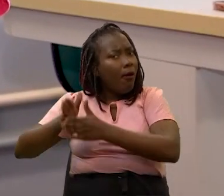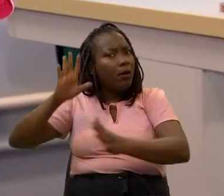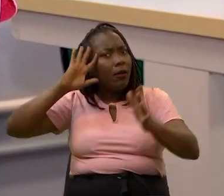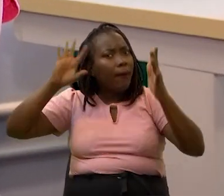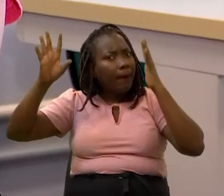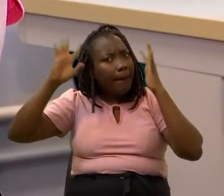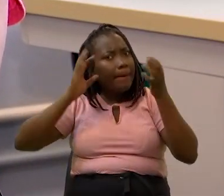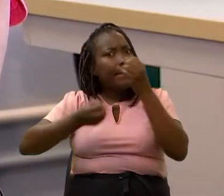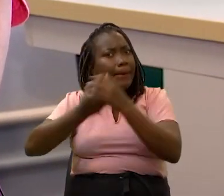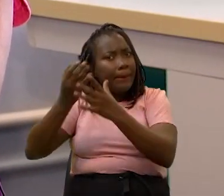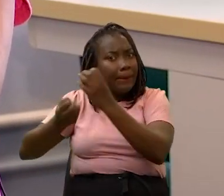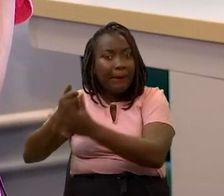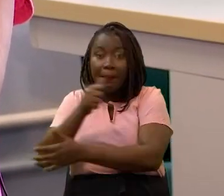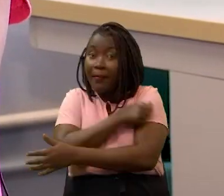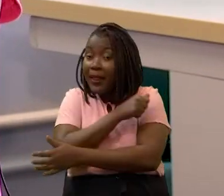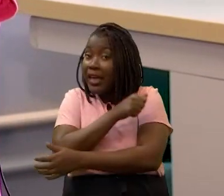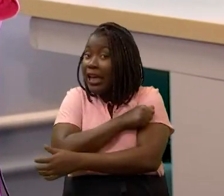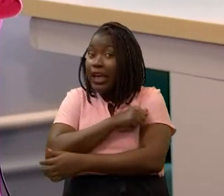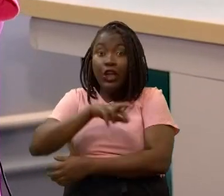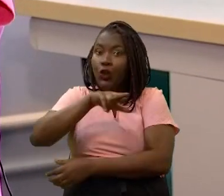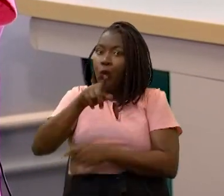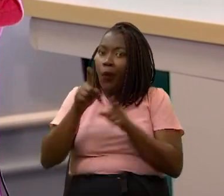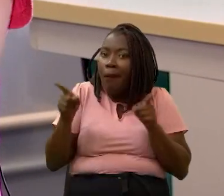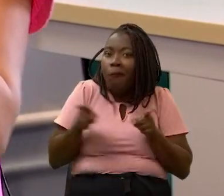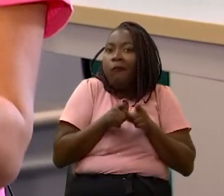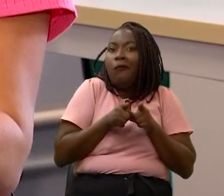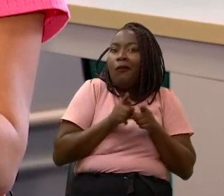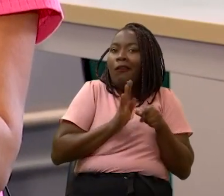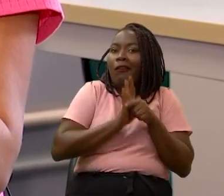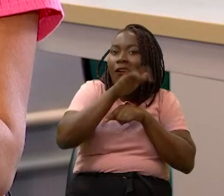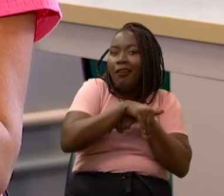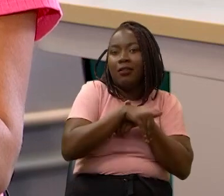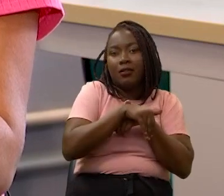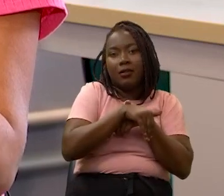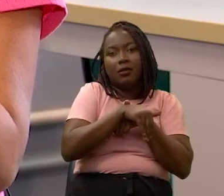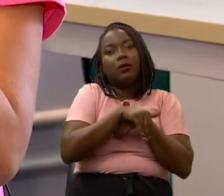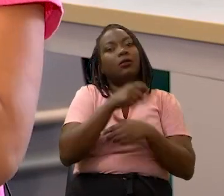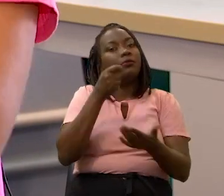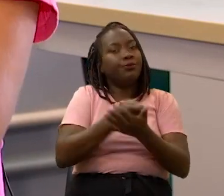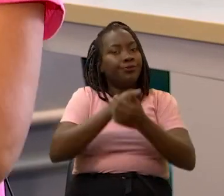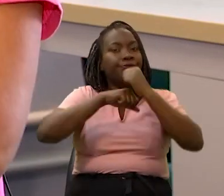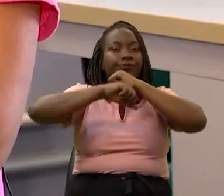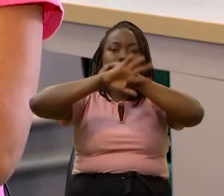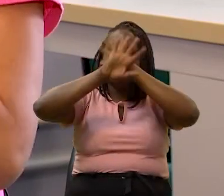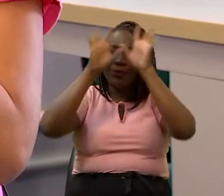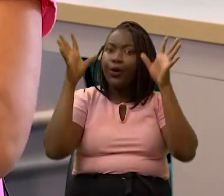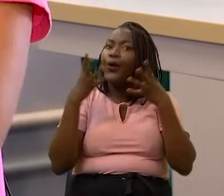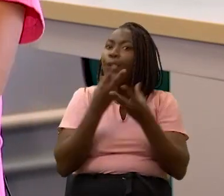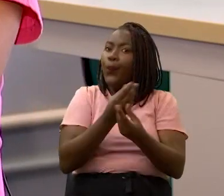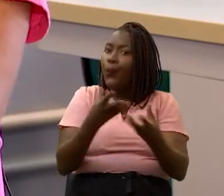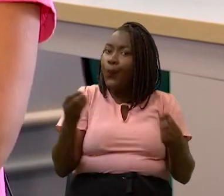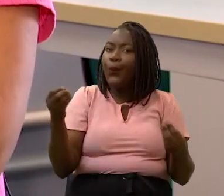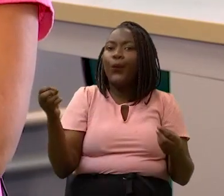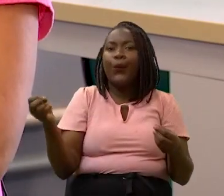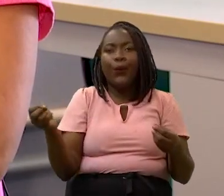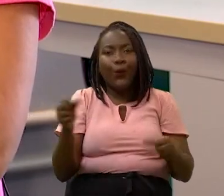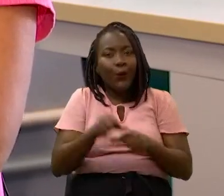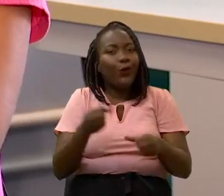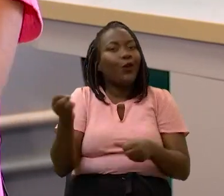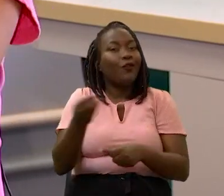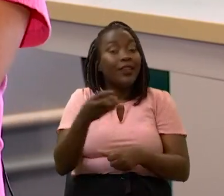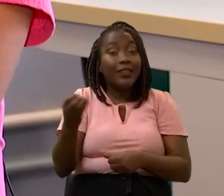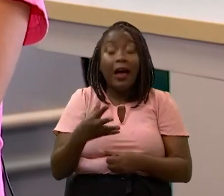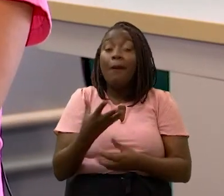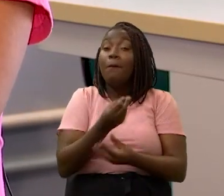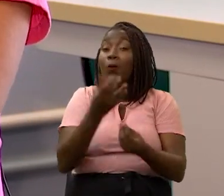processos reflexivos e criativos dos alunos e não de modo a encurtar caminhos. Né? Isso tem que ser muito bem refletido ainda, acho que tem muitas